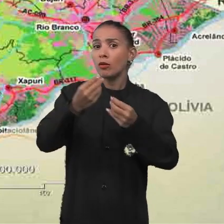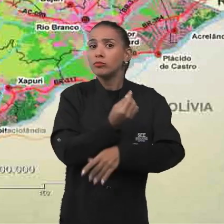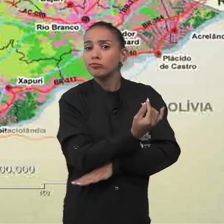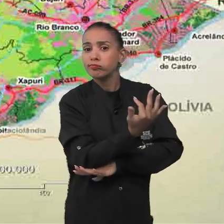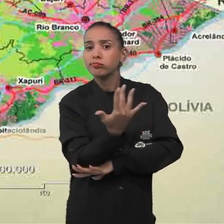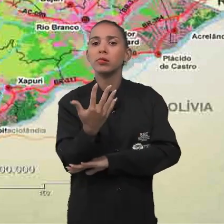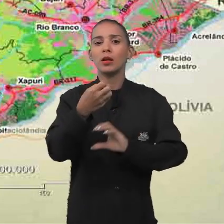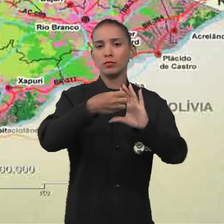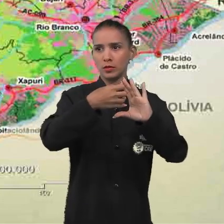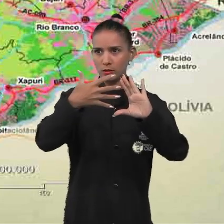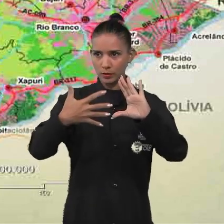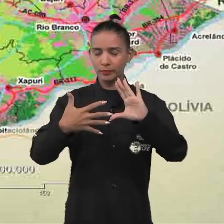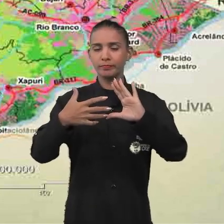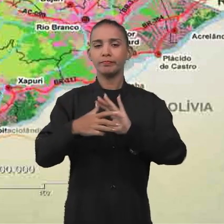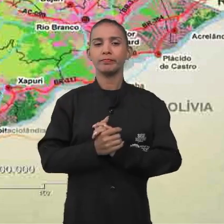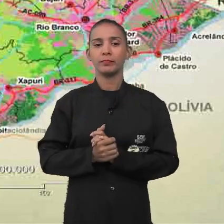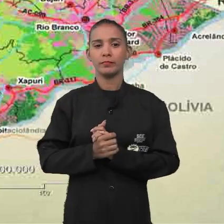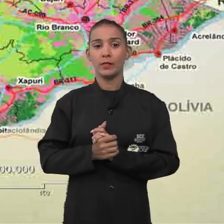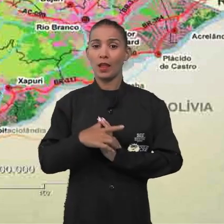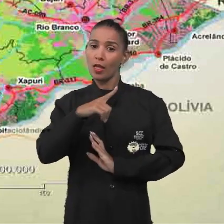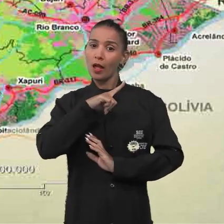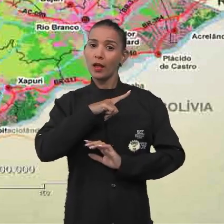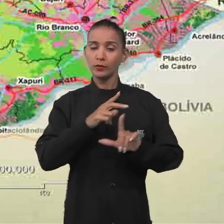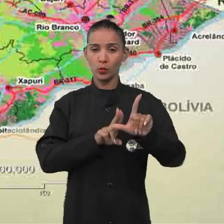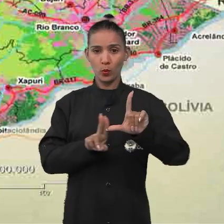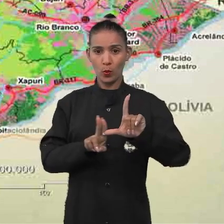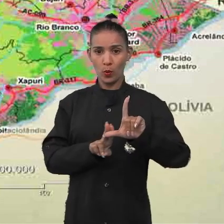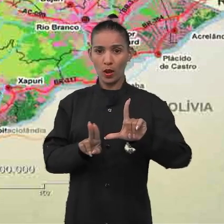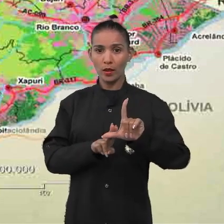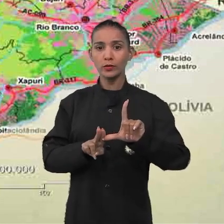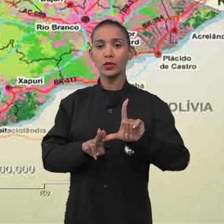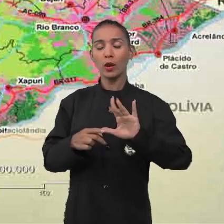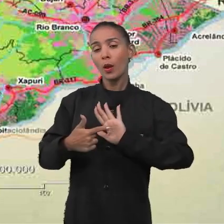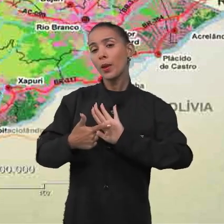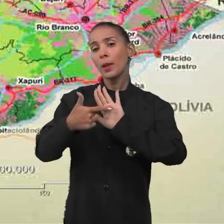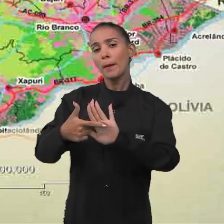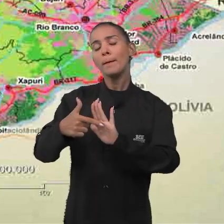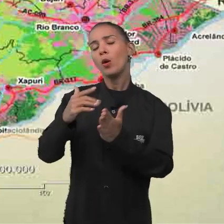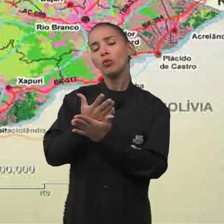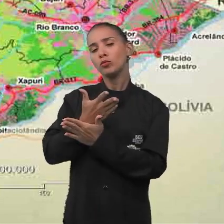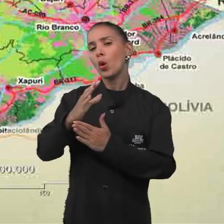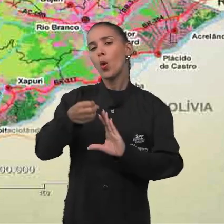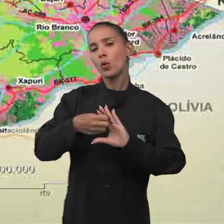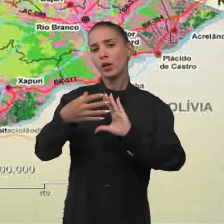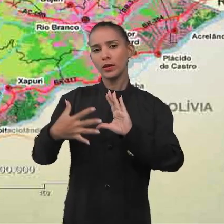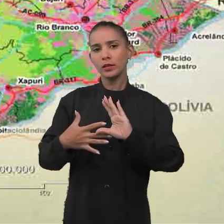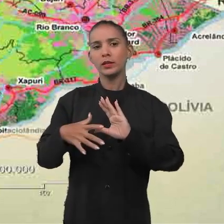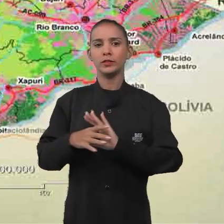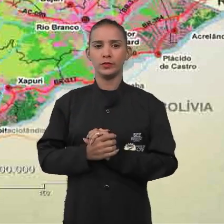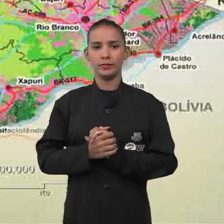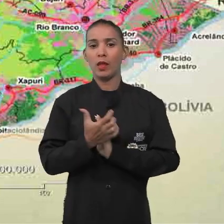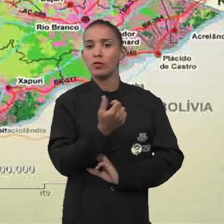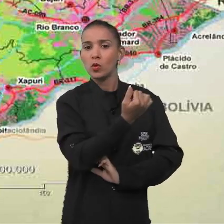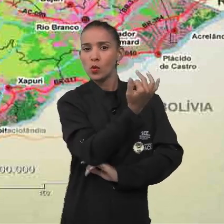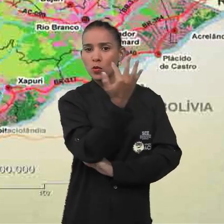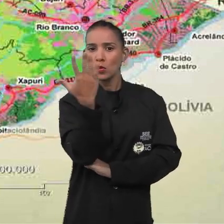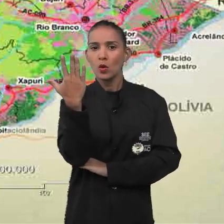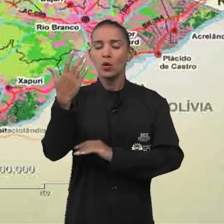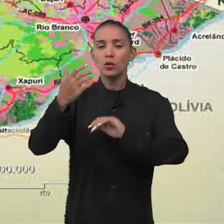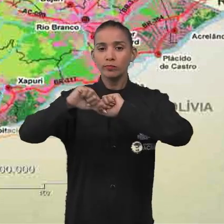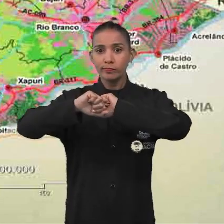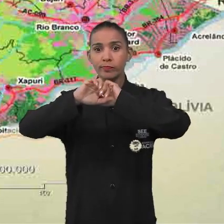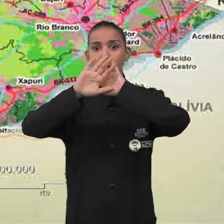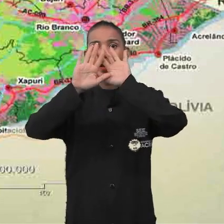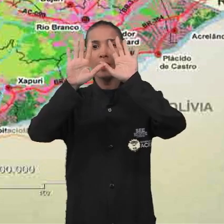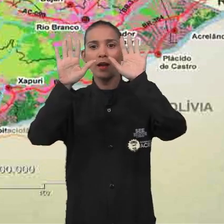temos aqui a legenda com algumas dessas características, tá? Floresta aberta com palmeira,